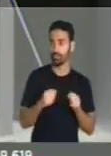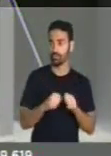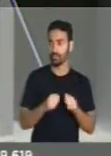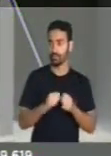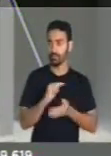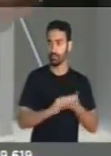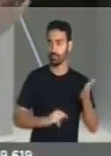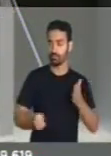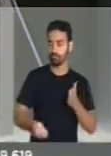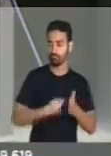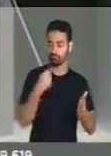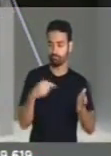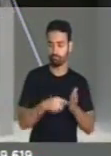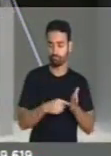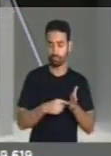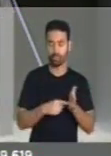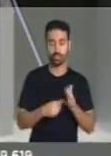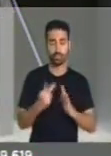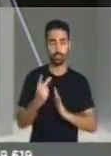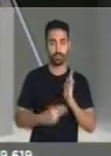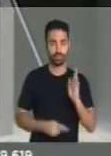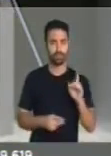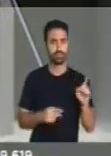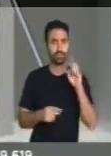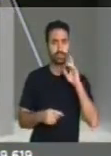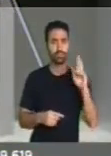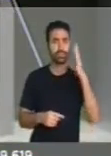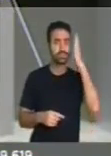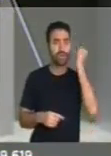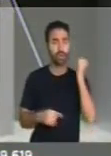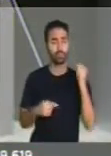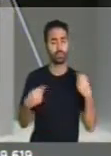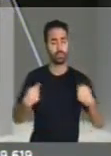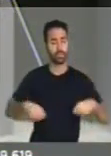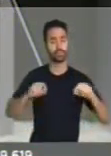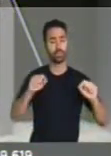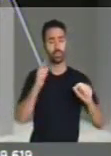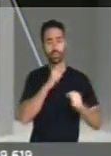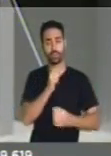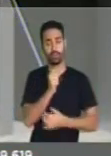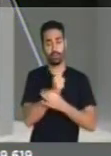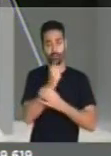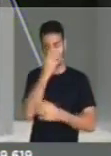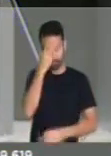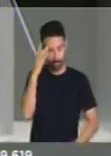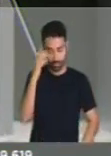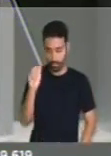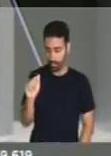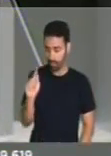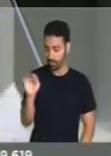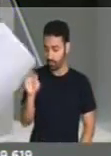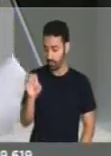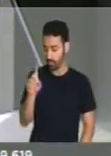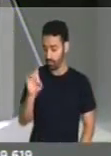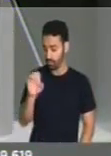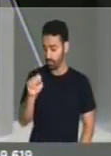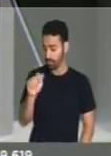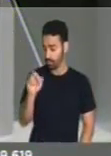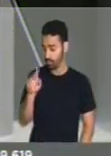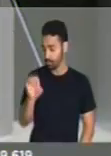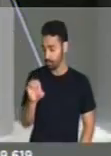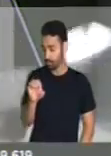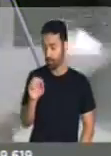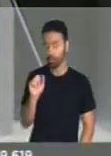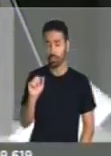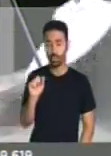e acompanha nesse projeto, sabe que é preciso garantir aos agentes de saúde e de